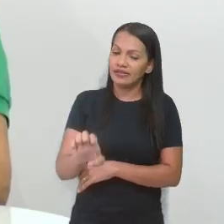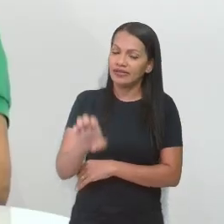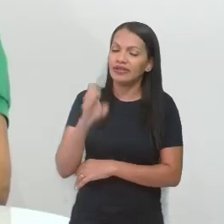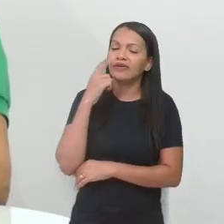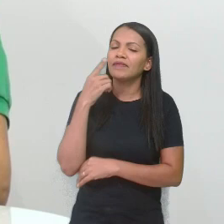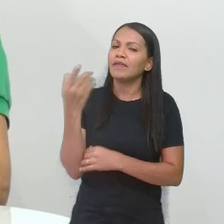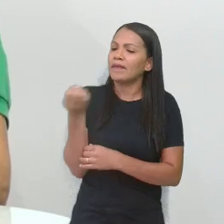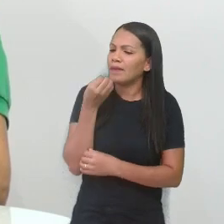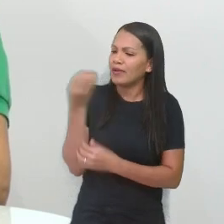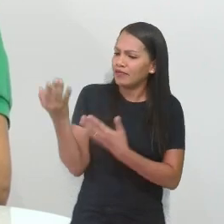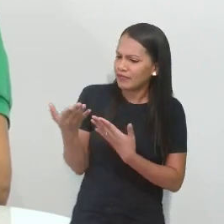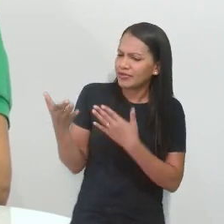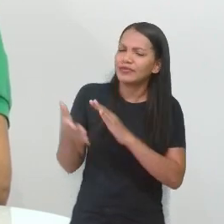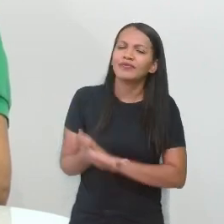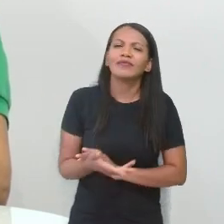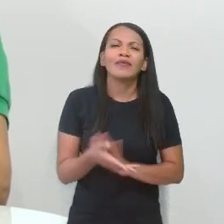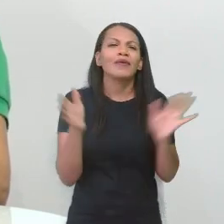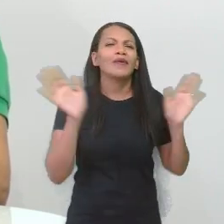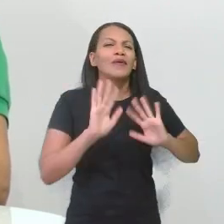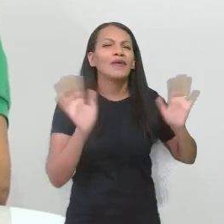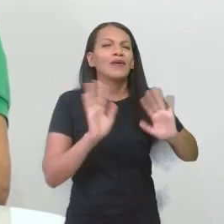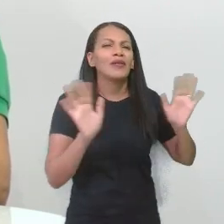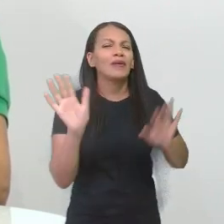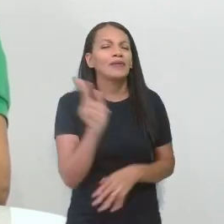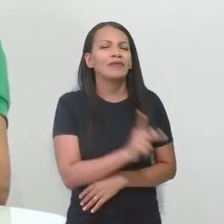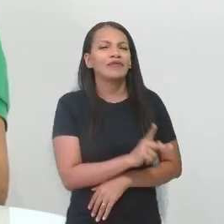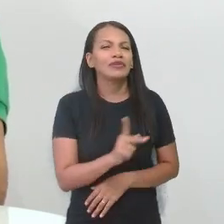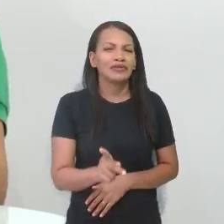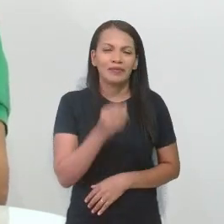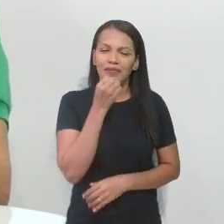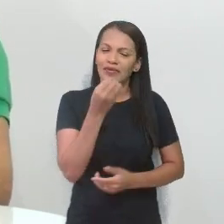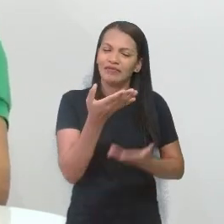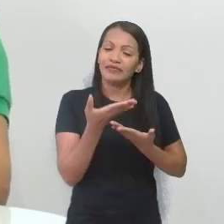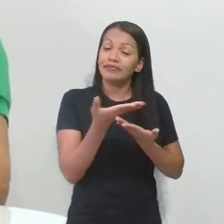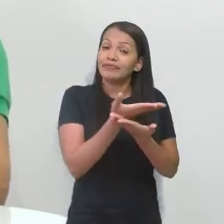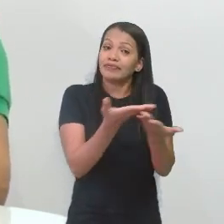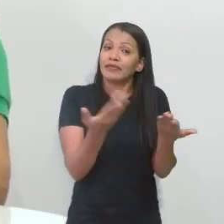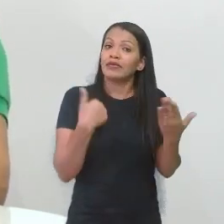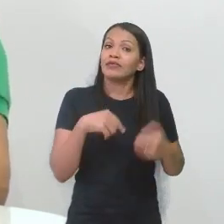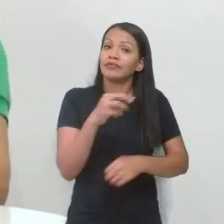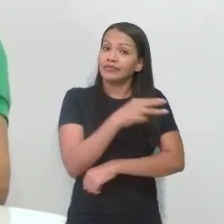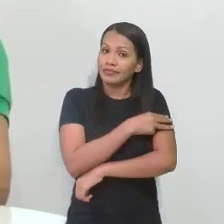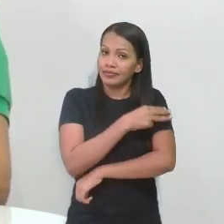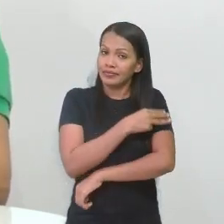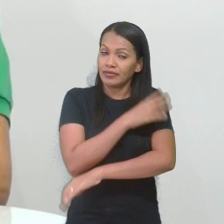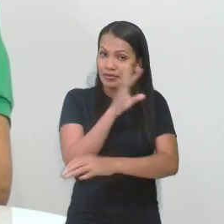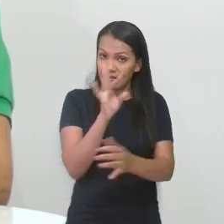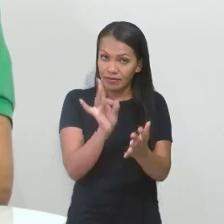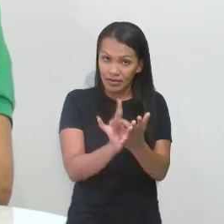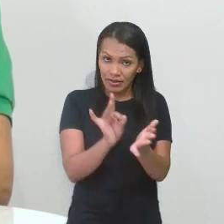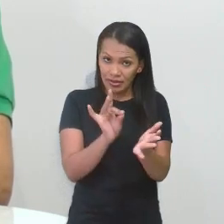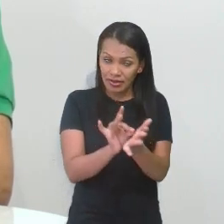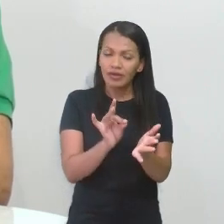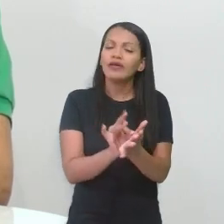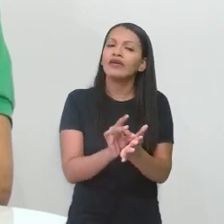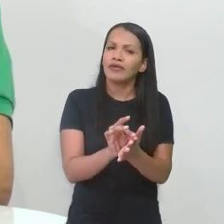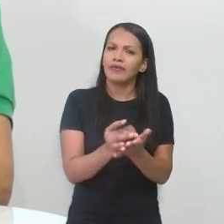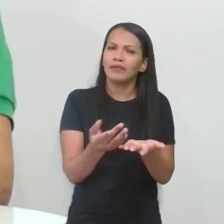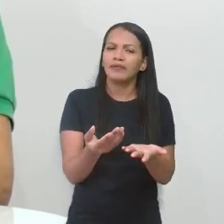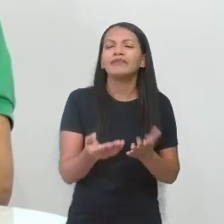professora Esther. Olá, estudantes, como vocês estão? Daqui a pouquinho estão no terceiro ano, não é verdade?